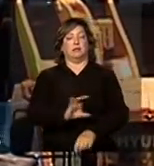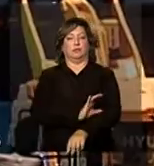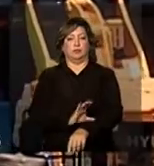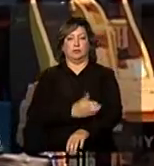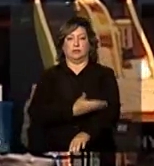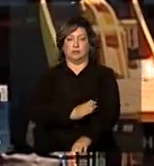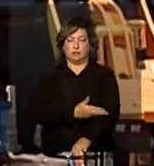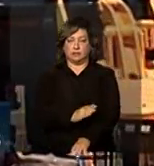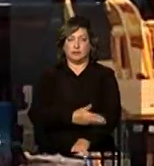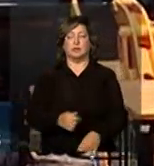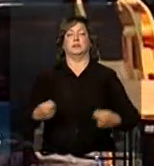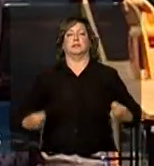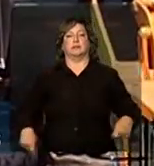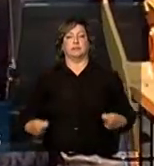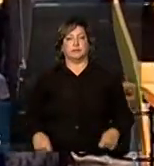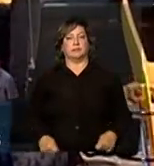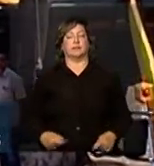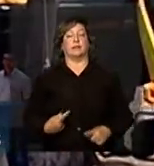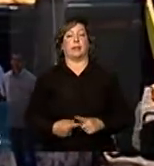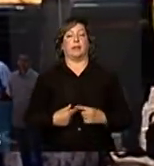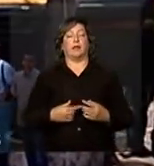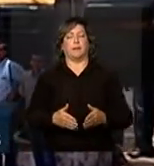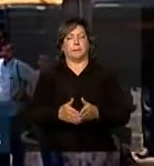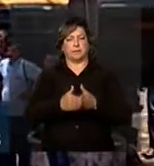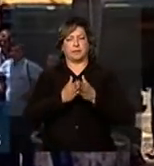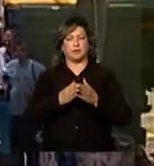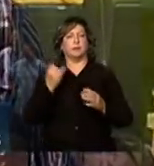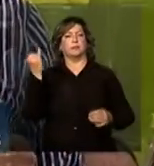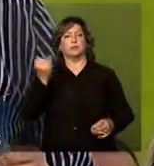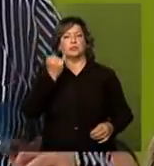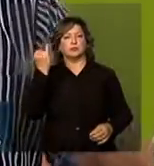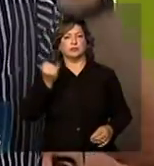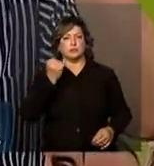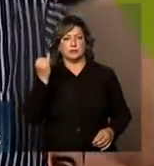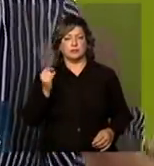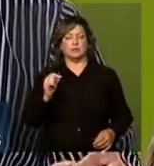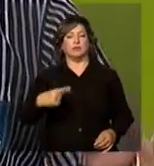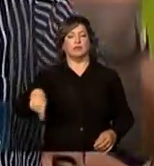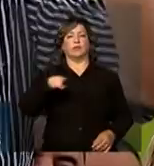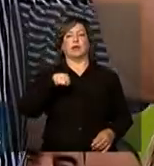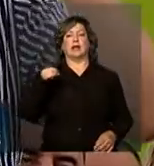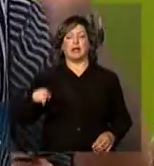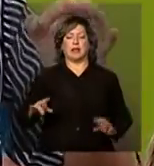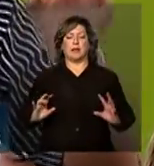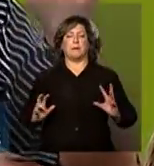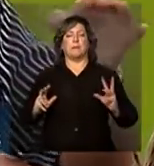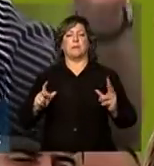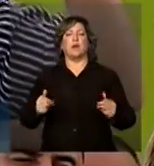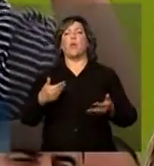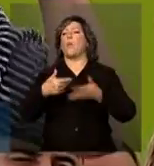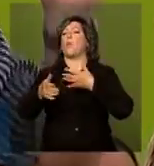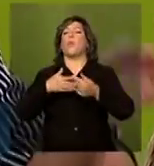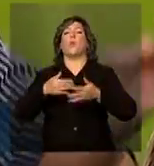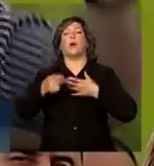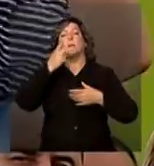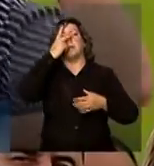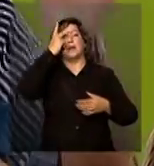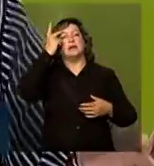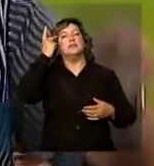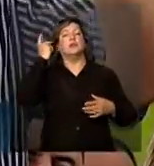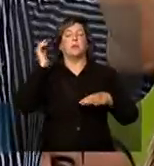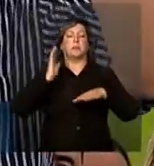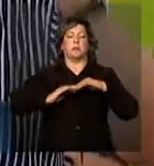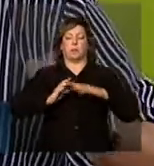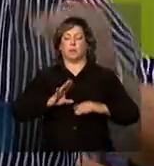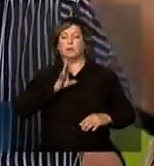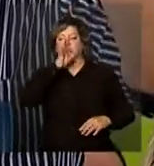especial mais do que um pedido uma observação muito importante não deixem que outros operadores que